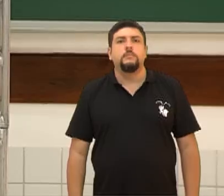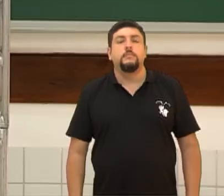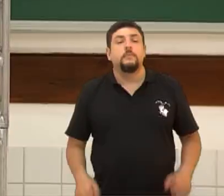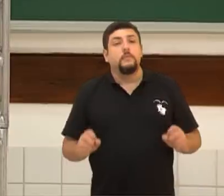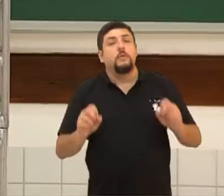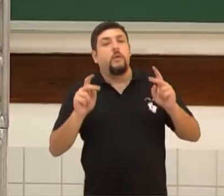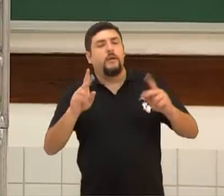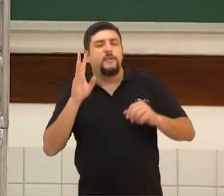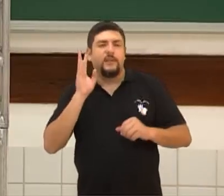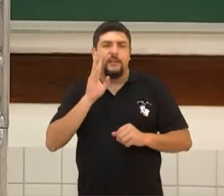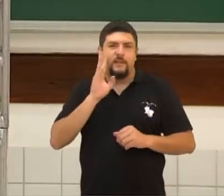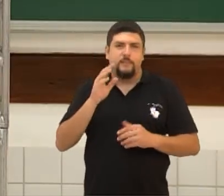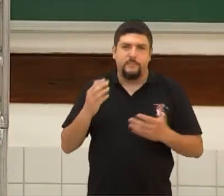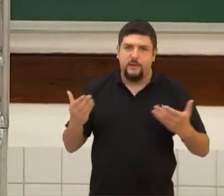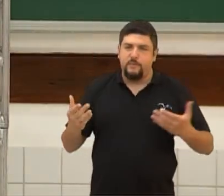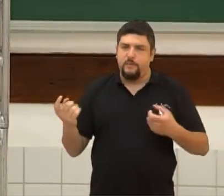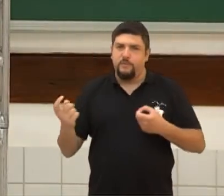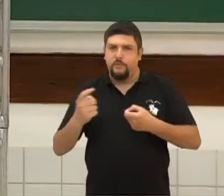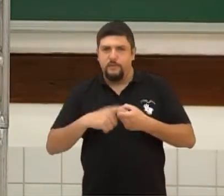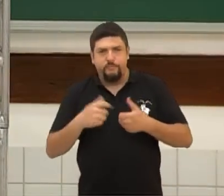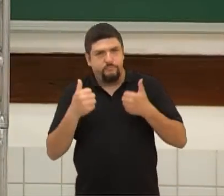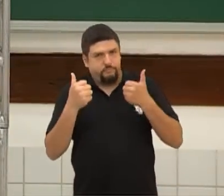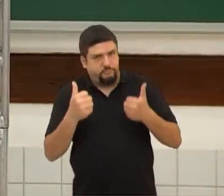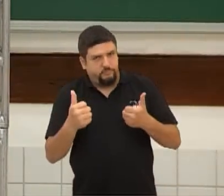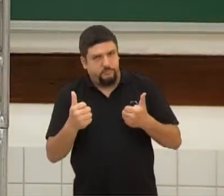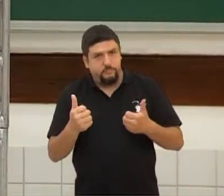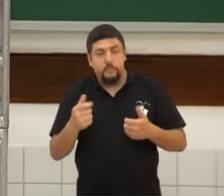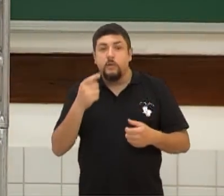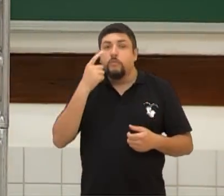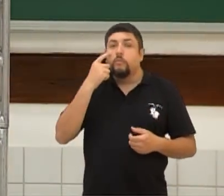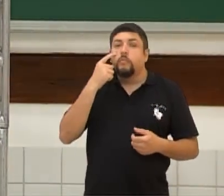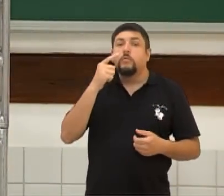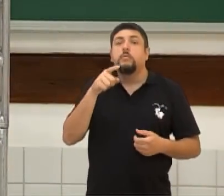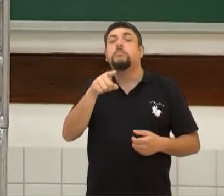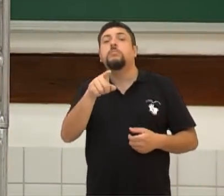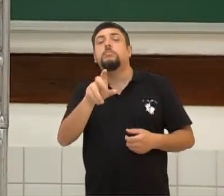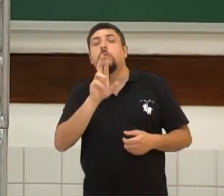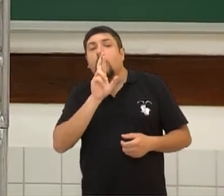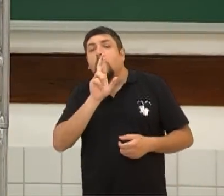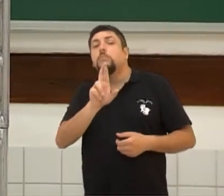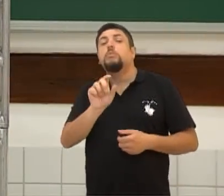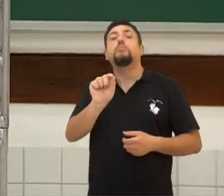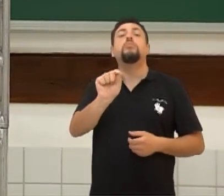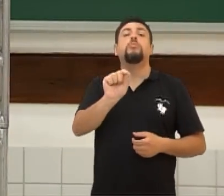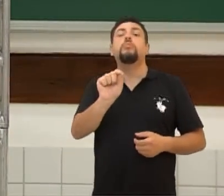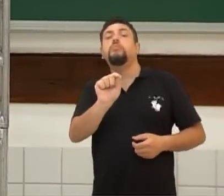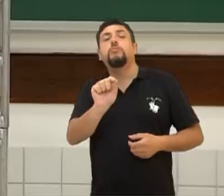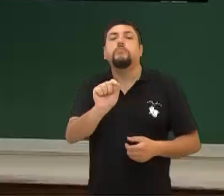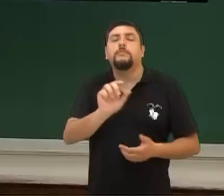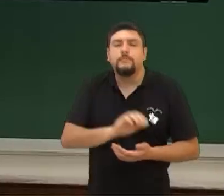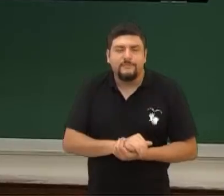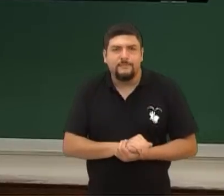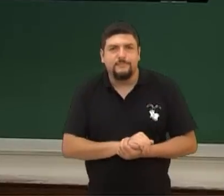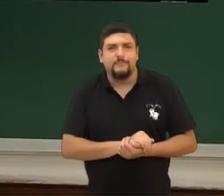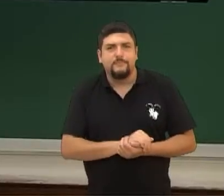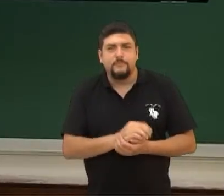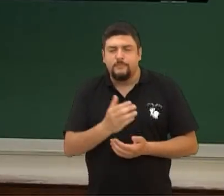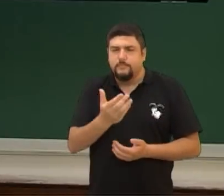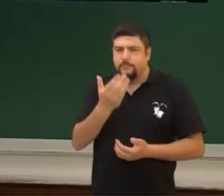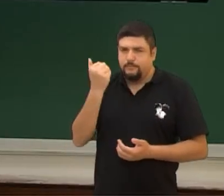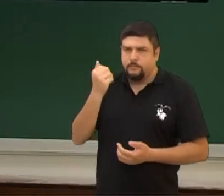Legal, pessoal, voltamos, tudo bem? Vamos lá, vamos ver o que vocês responderam aí, tá? Então, verifique